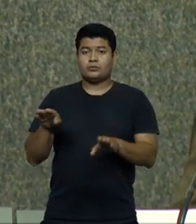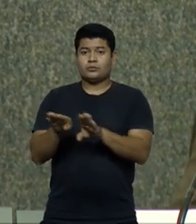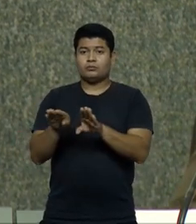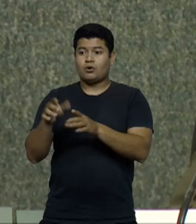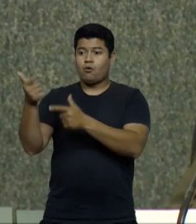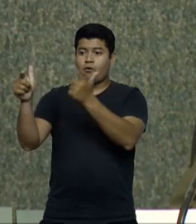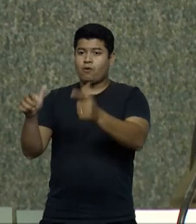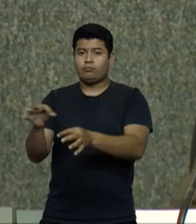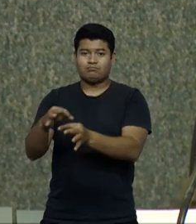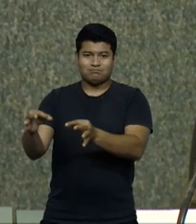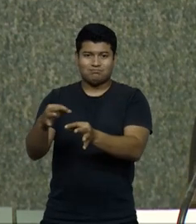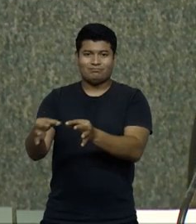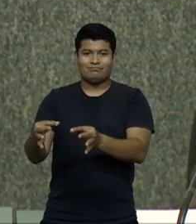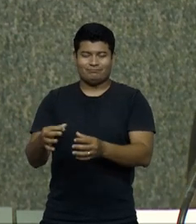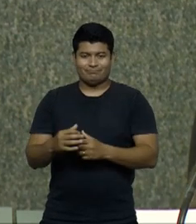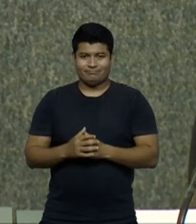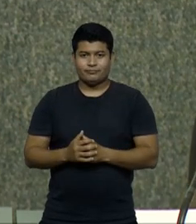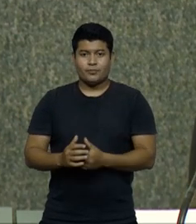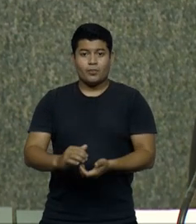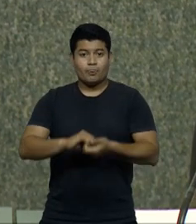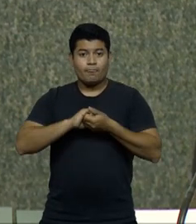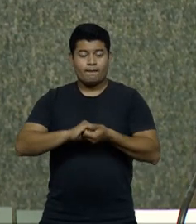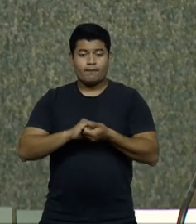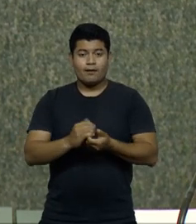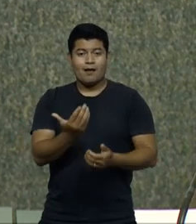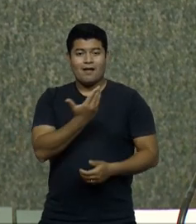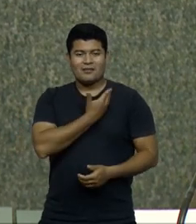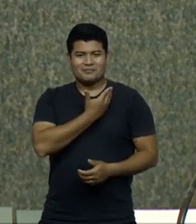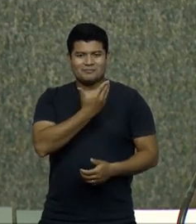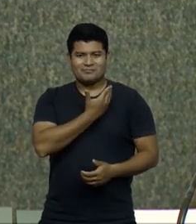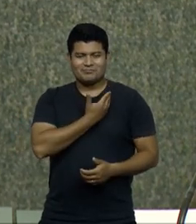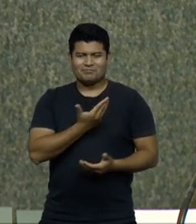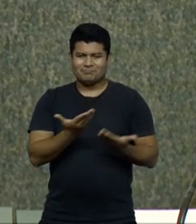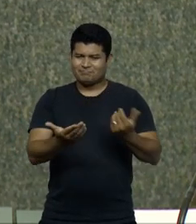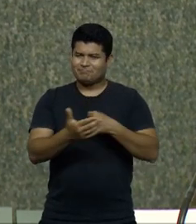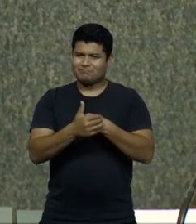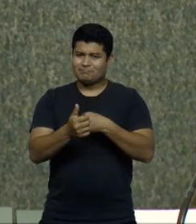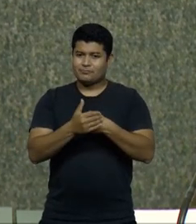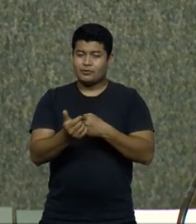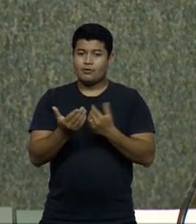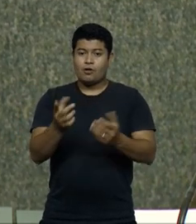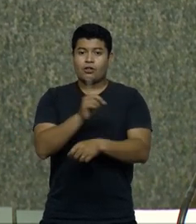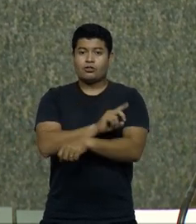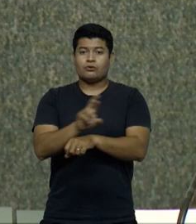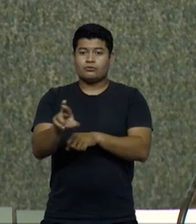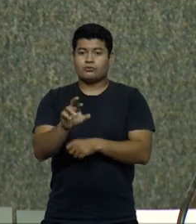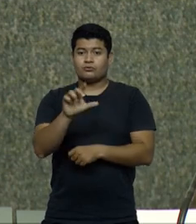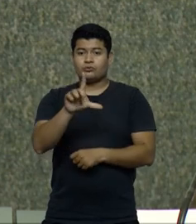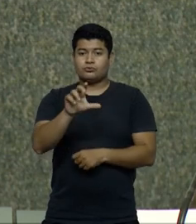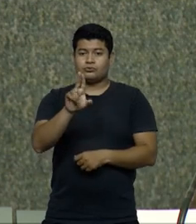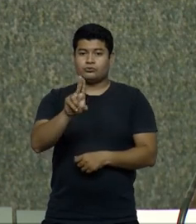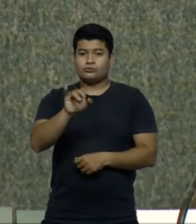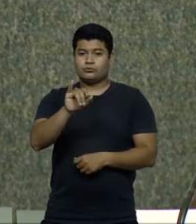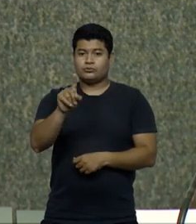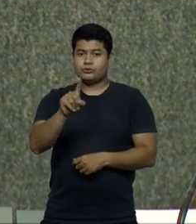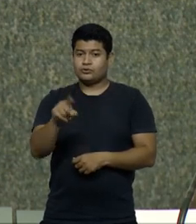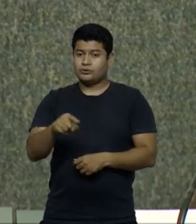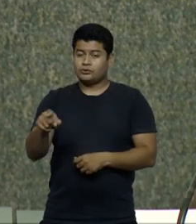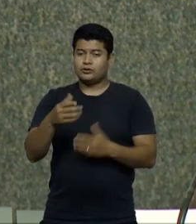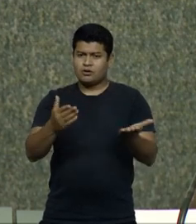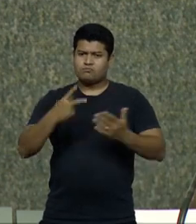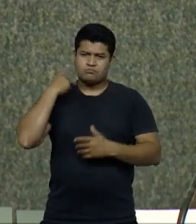instituições complementar meu querido amigo do Luiz Fernando gosma isso o promotor de justiça